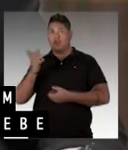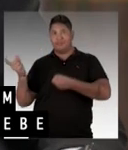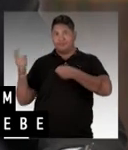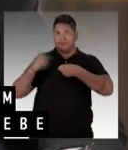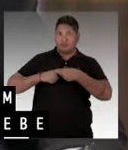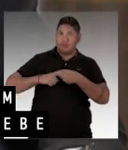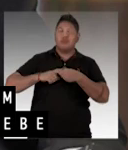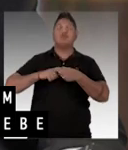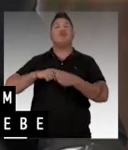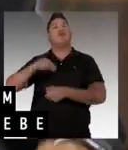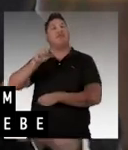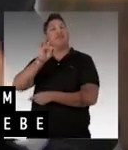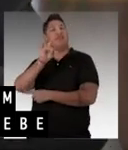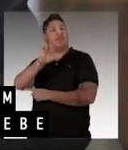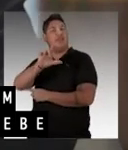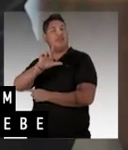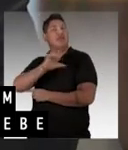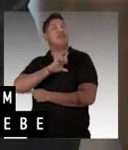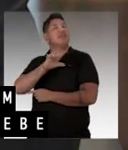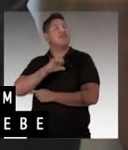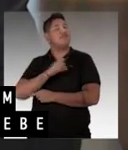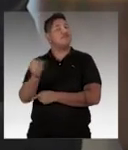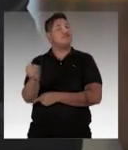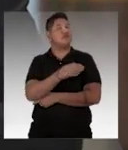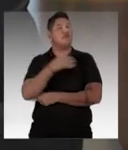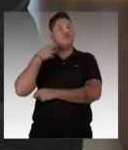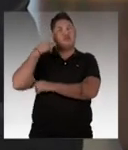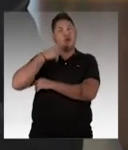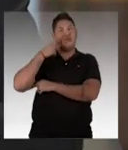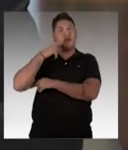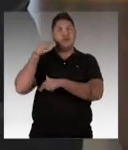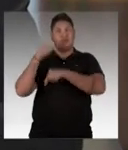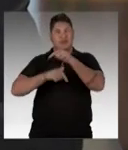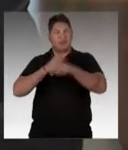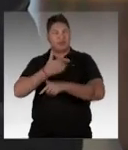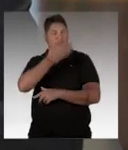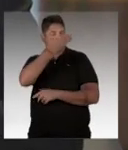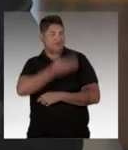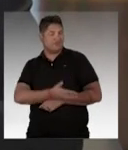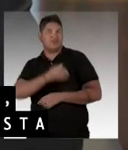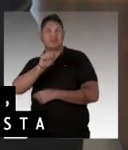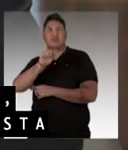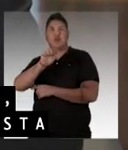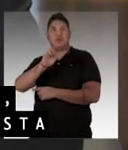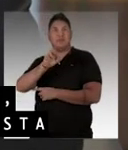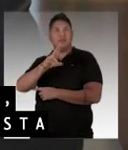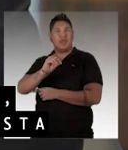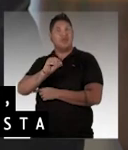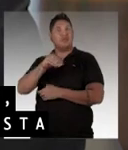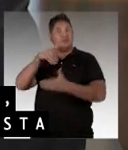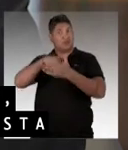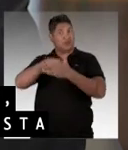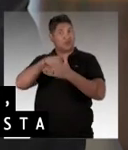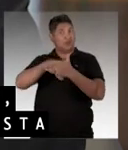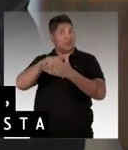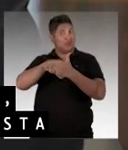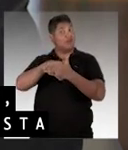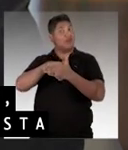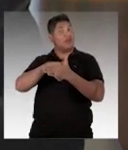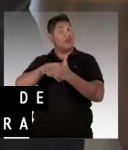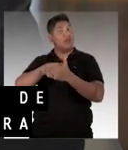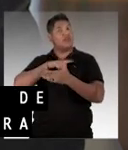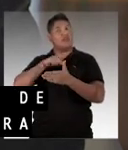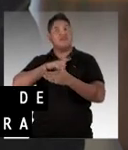Estamos de volta com a revista TL, que recebe o novo Procurador-Geral do Trabalho, Alberto Bavazeiro, que na eleição da